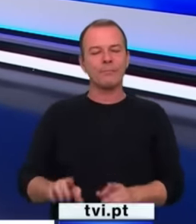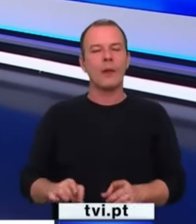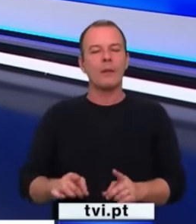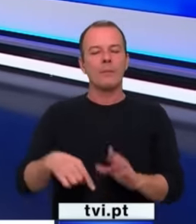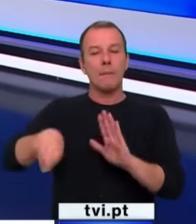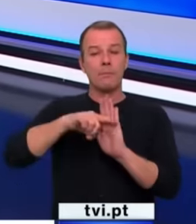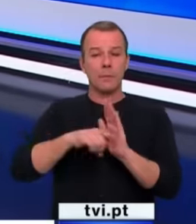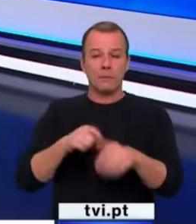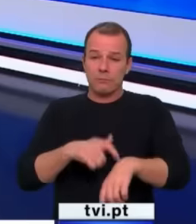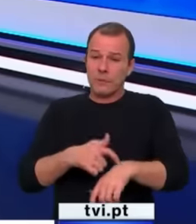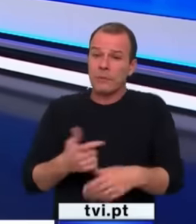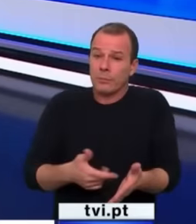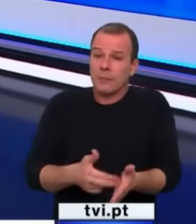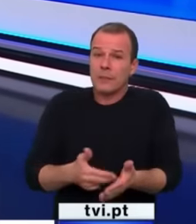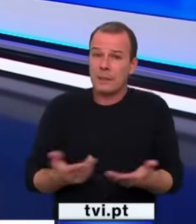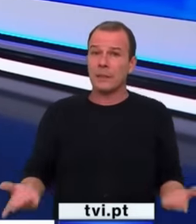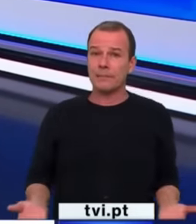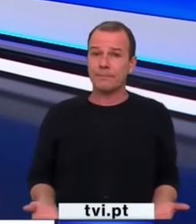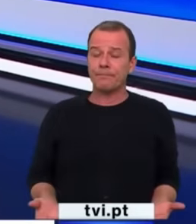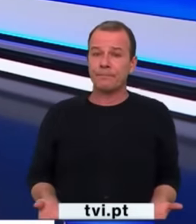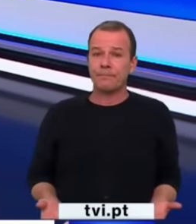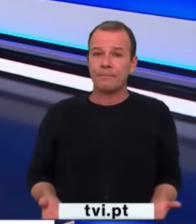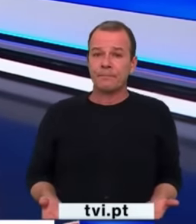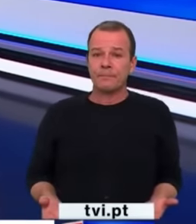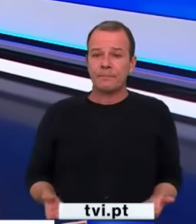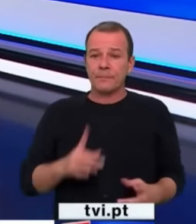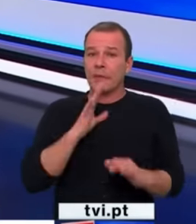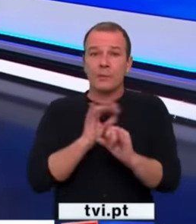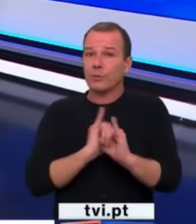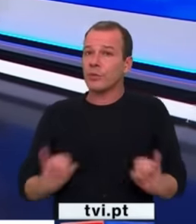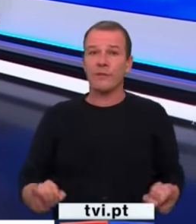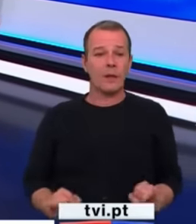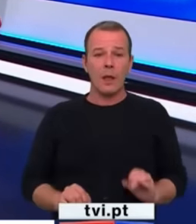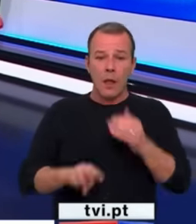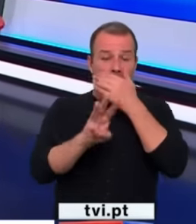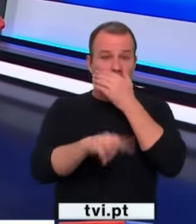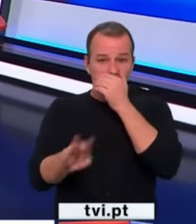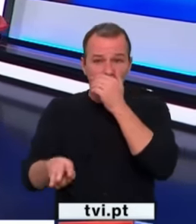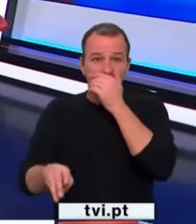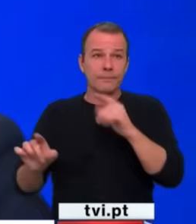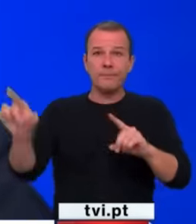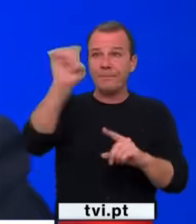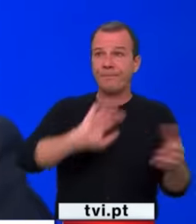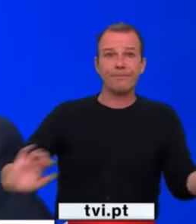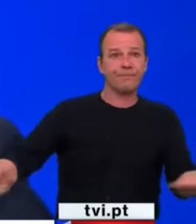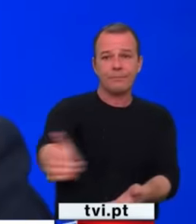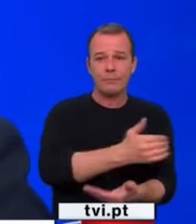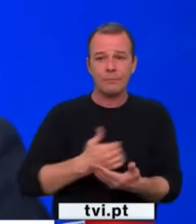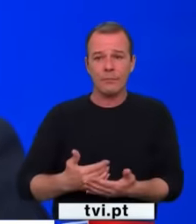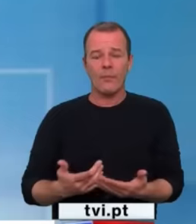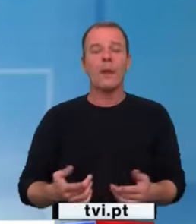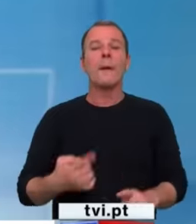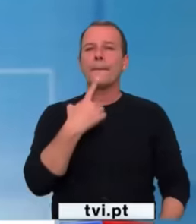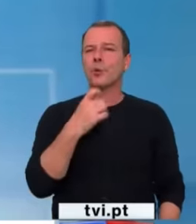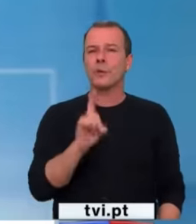levar tempo. É impossível ir buscar imediatamente todos os milhões que andam por aí perdidos. A minha pergunta é: